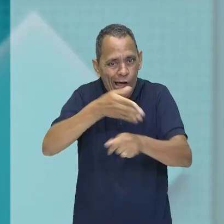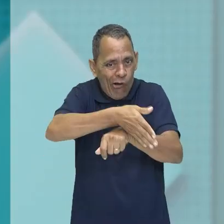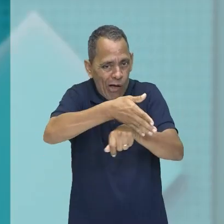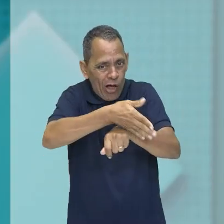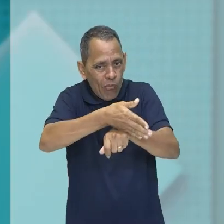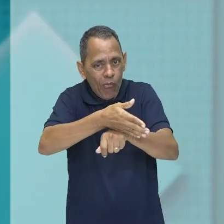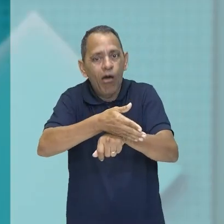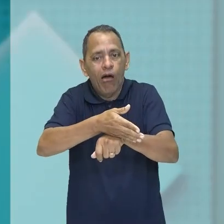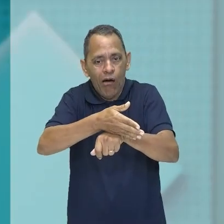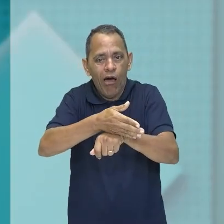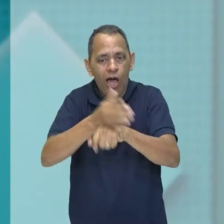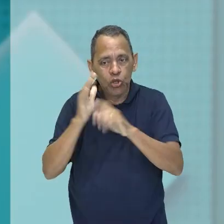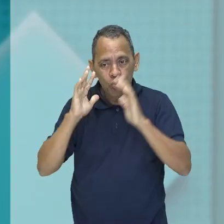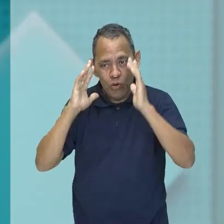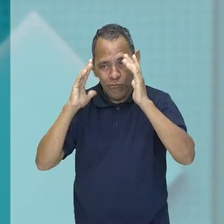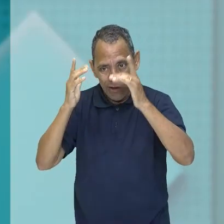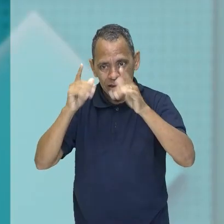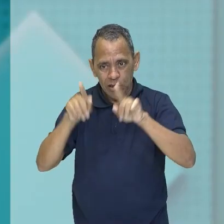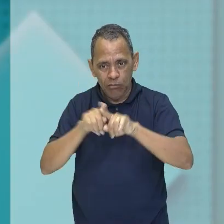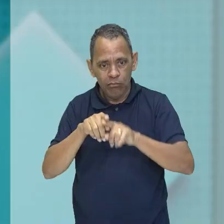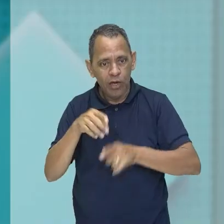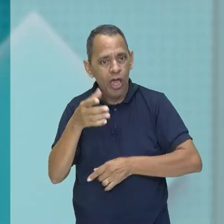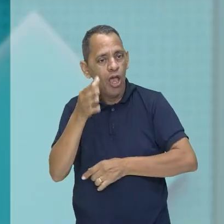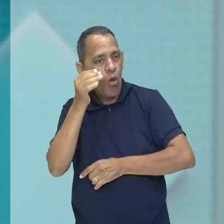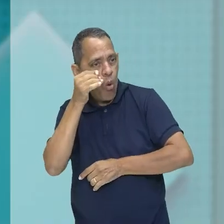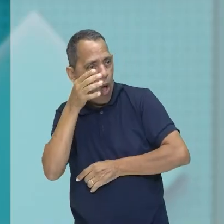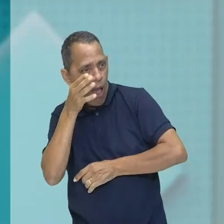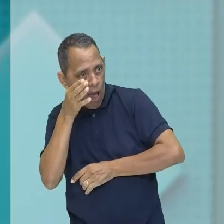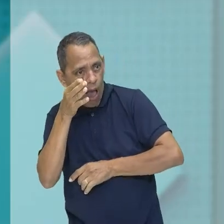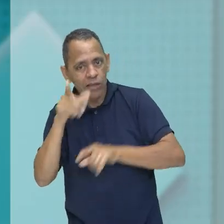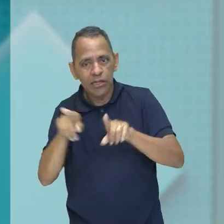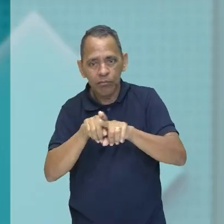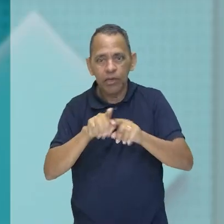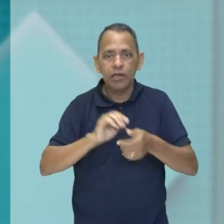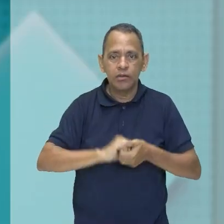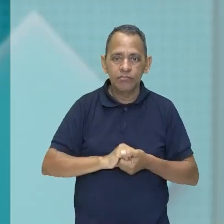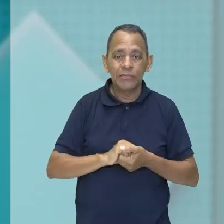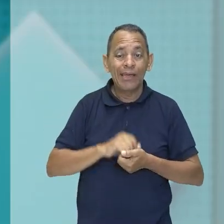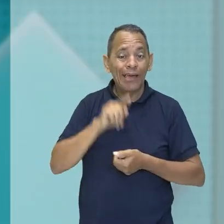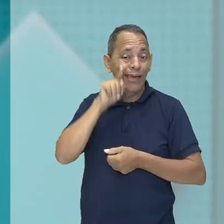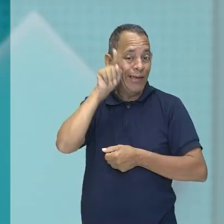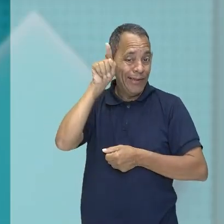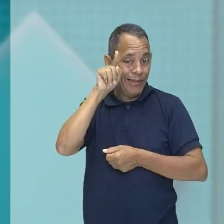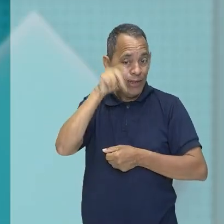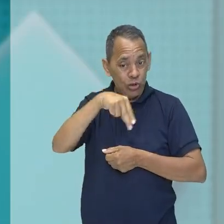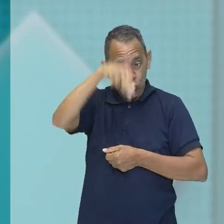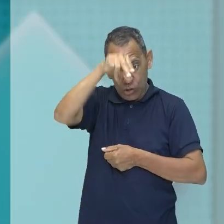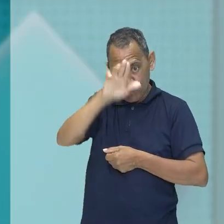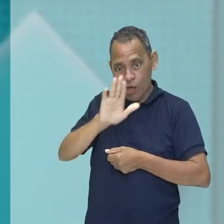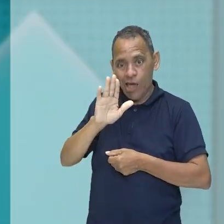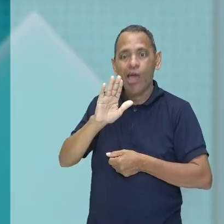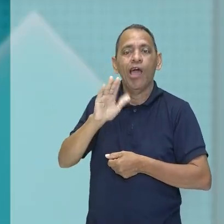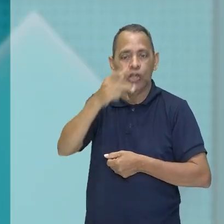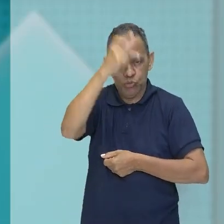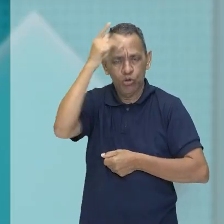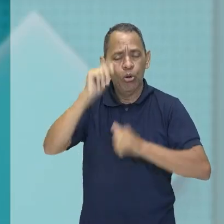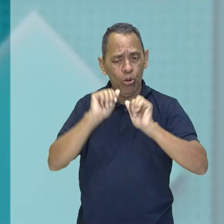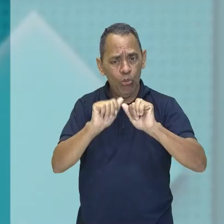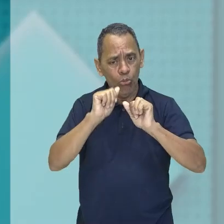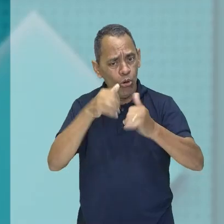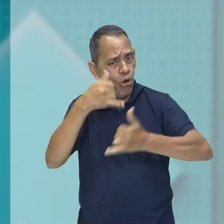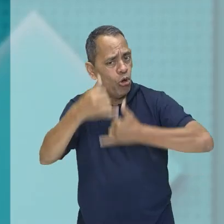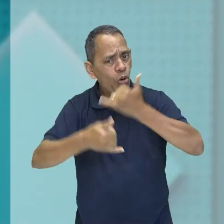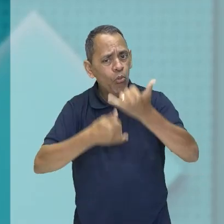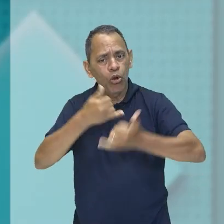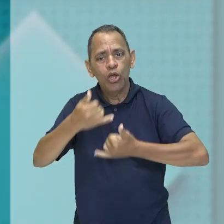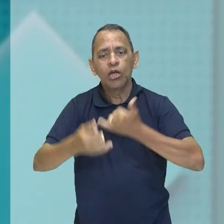desfile das escolas vão apreciar a escola. E, por exemplo, lá no Nordeste as pessoas podem brincar à vontade. Temos um outro